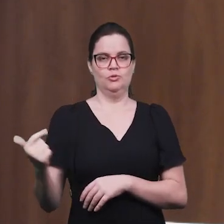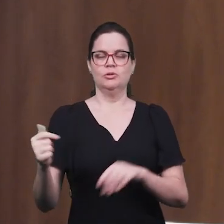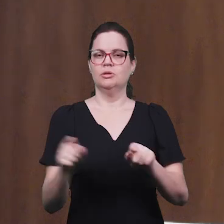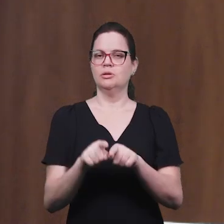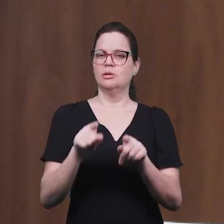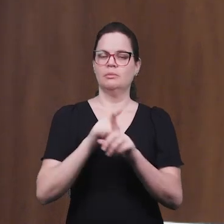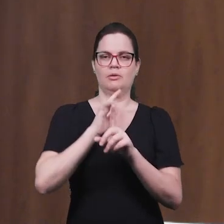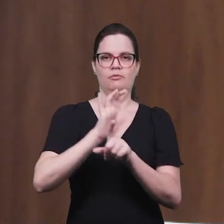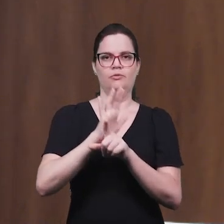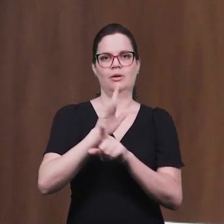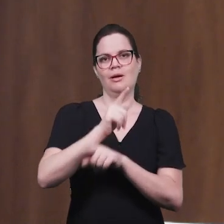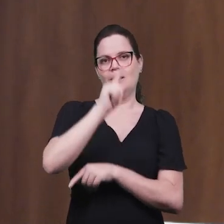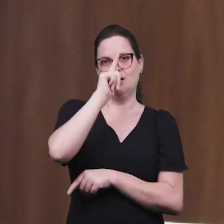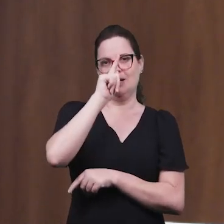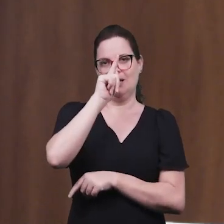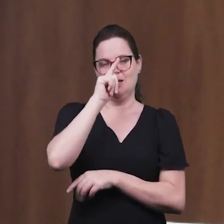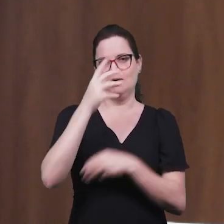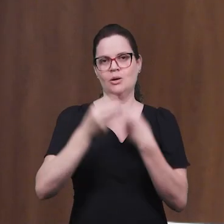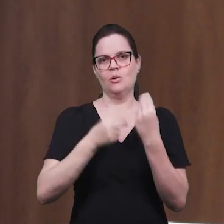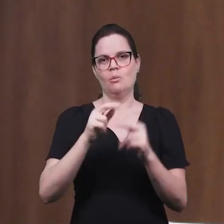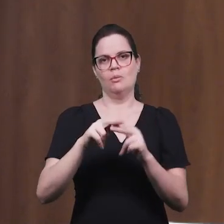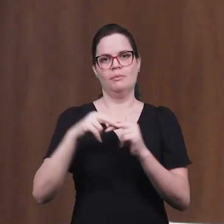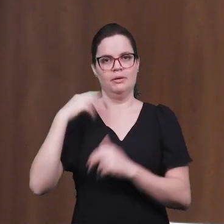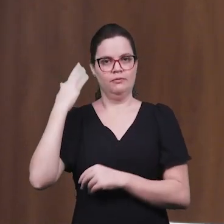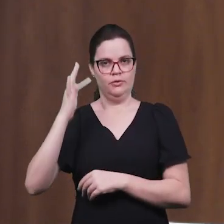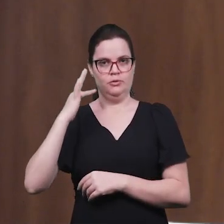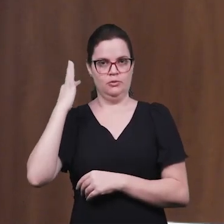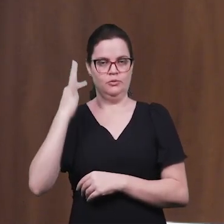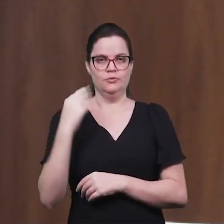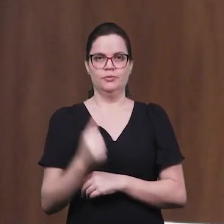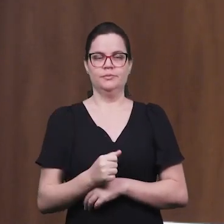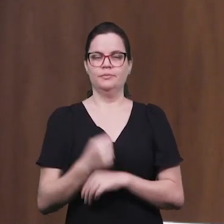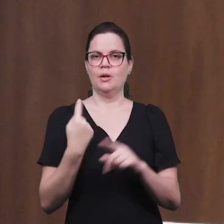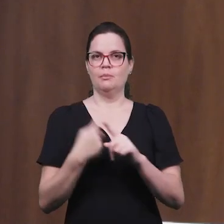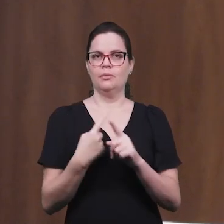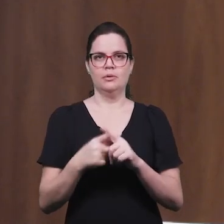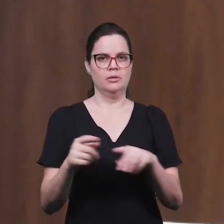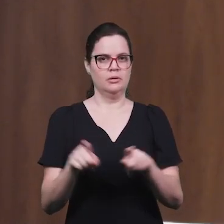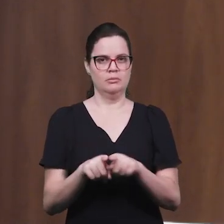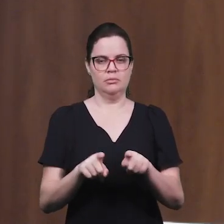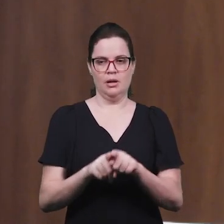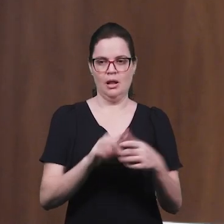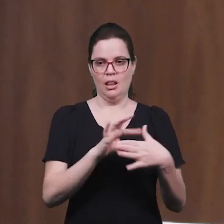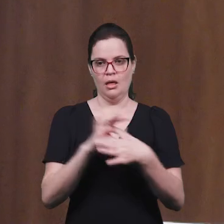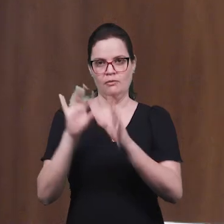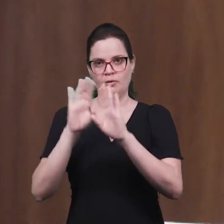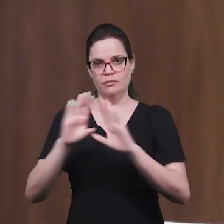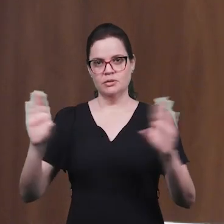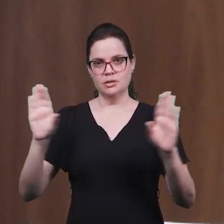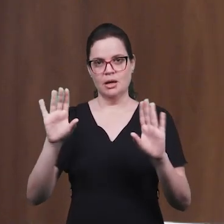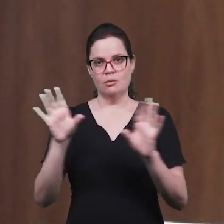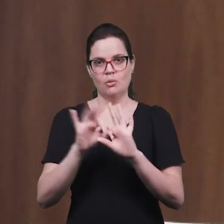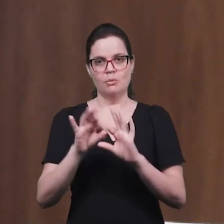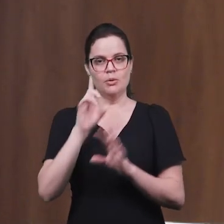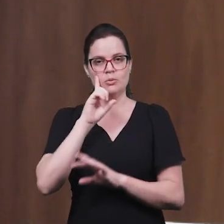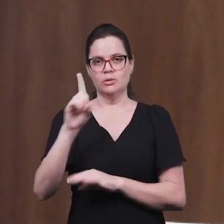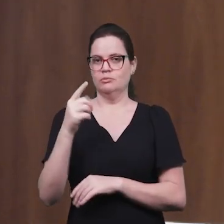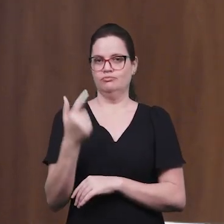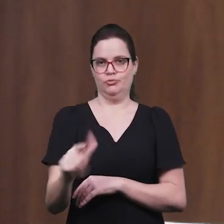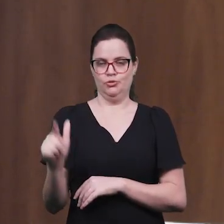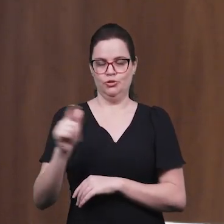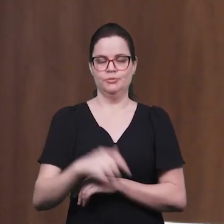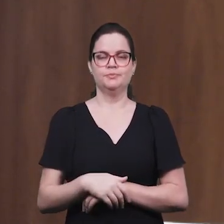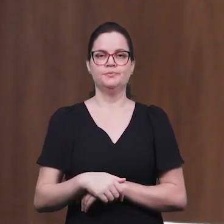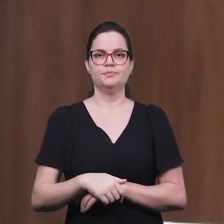influência grega através da filosofia, o que também não conduzia o homem a Deus. E a